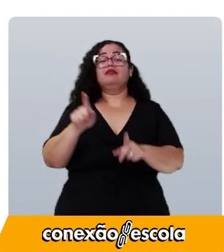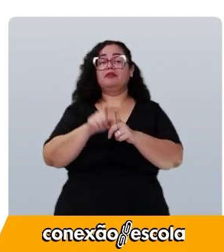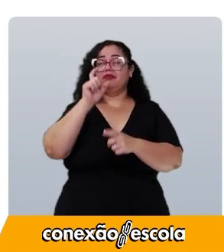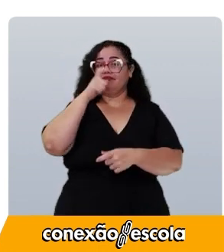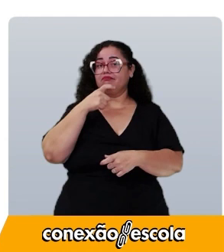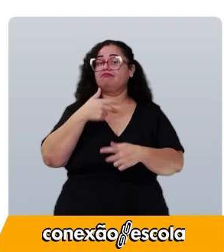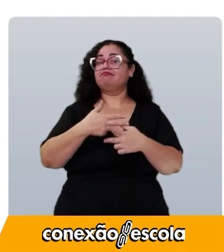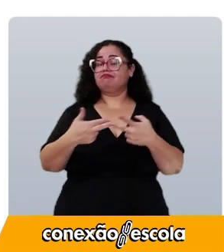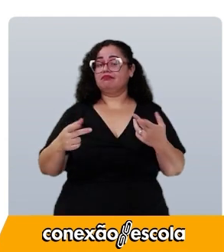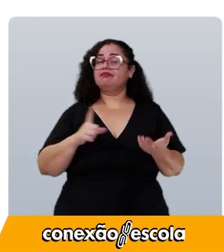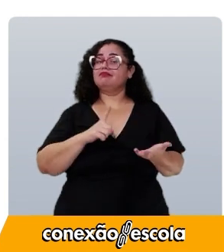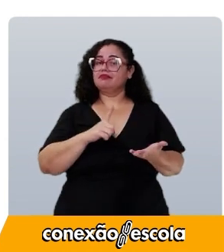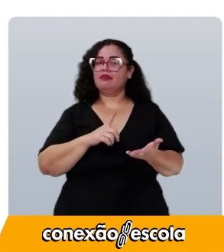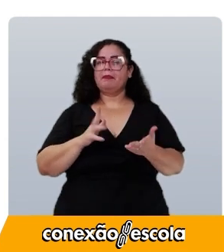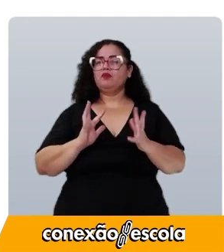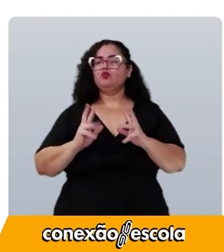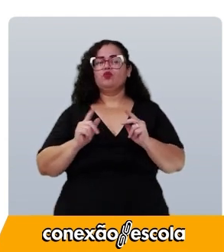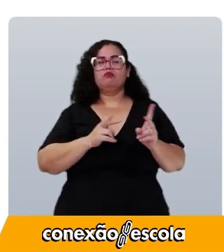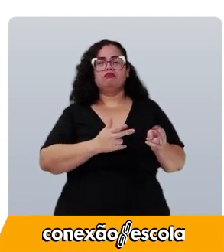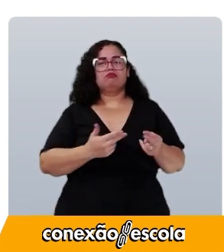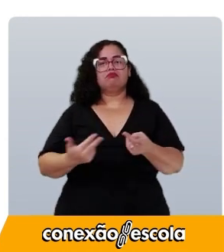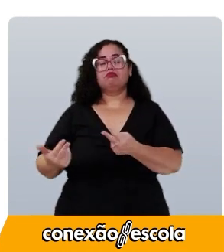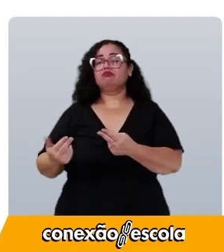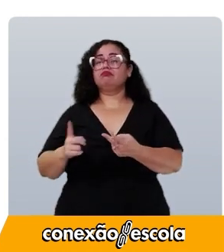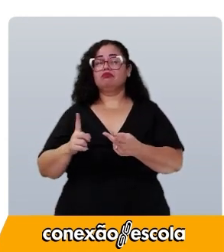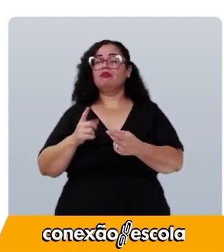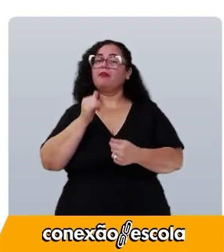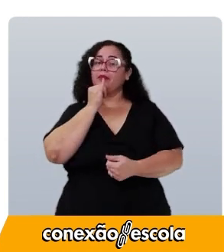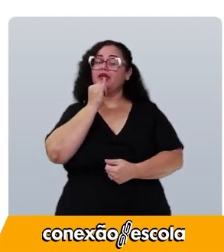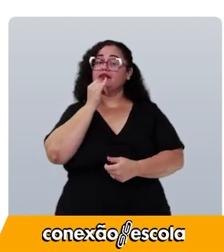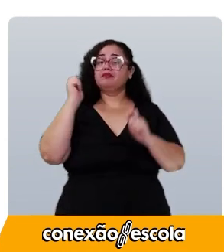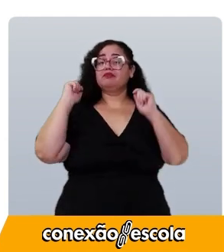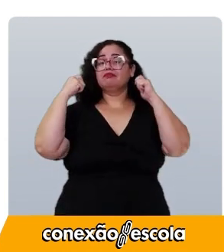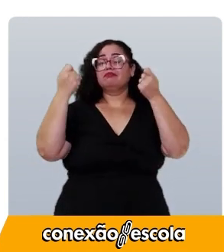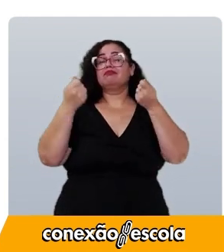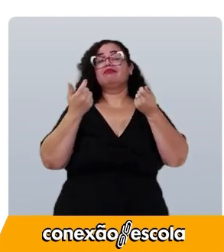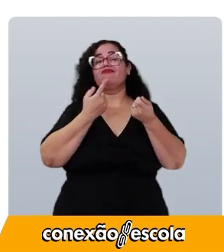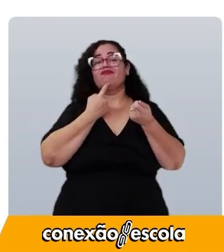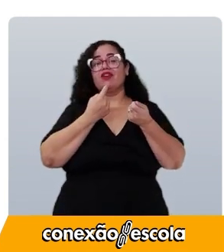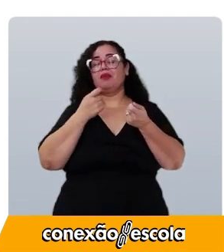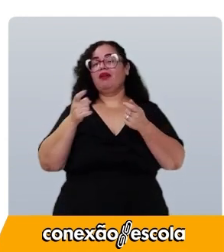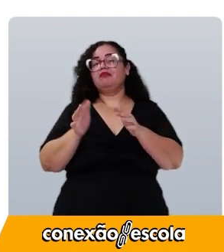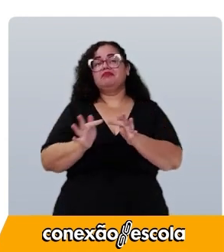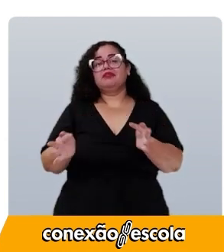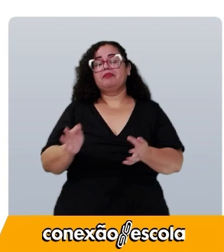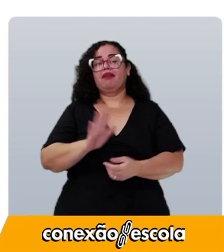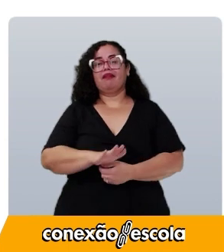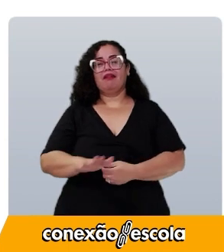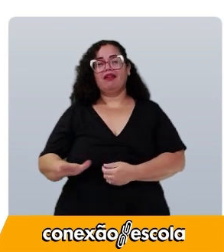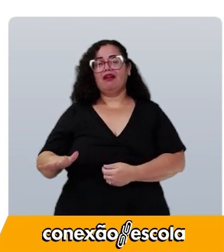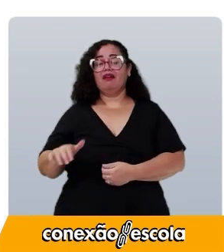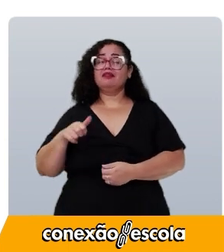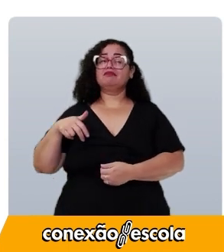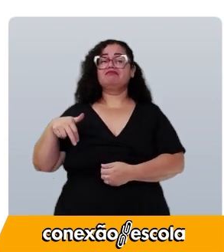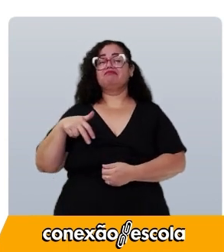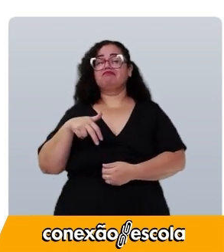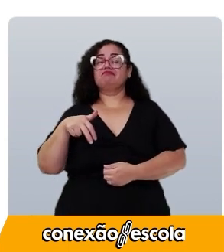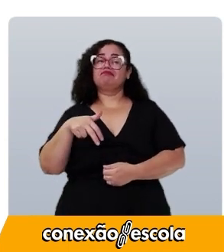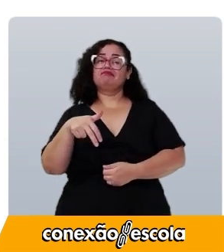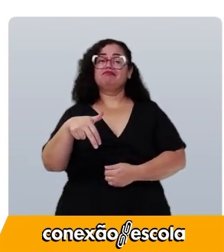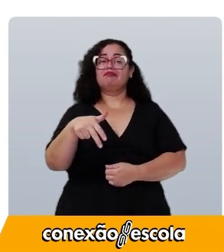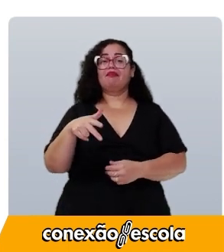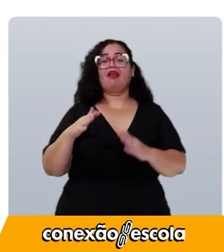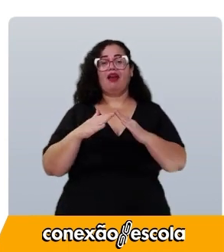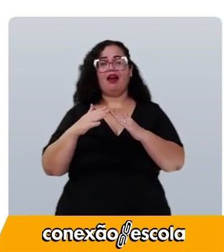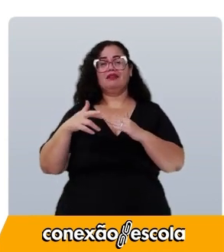por exemplo. Mas não é uma regra, como o caso de Chapeuzinho Vermelho, que é uma simples criança que sai de sua casa, vai